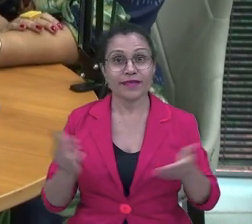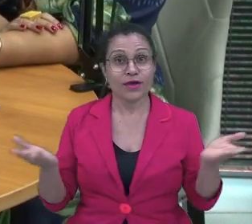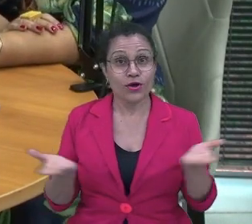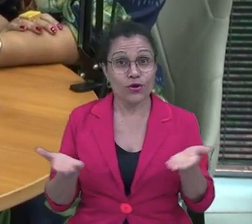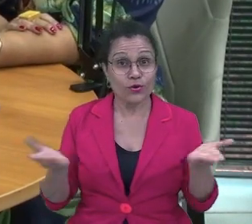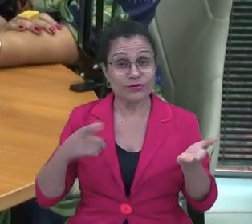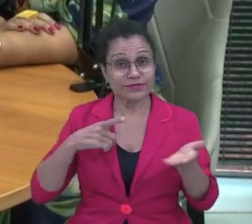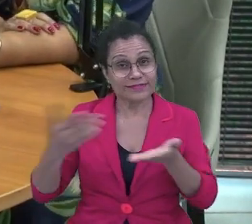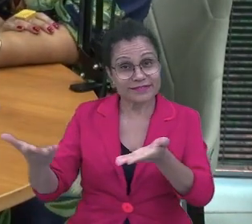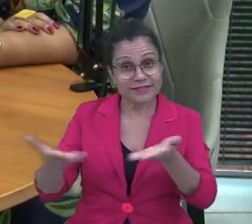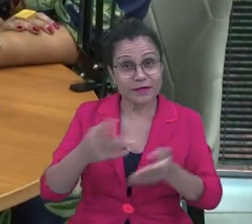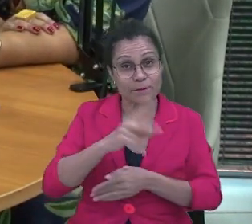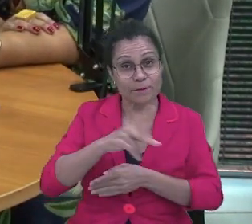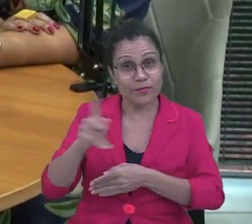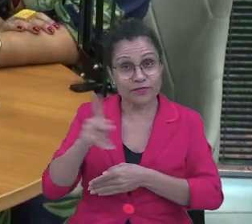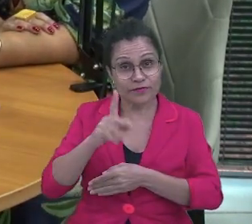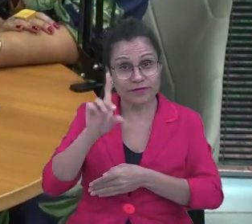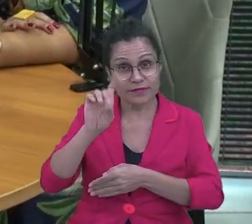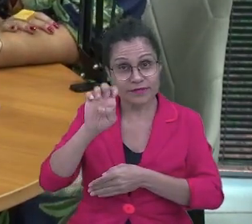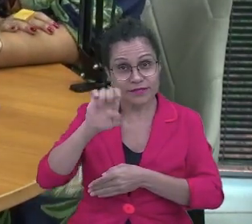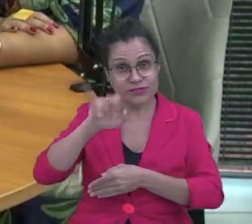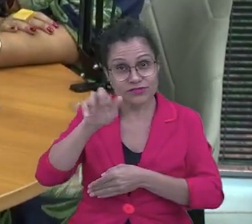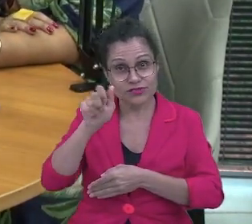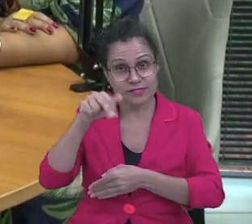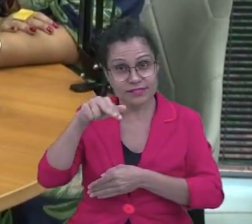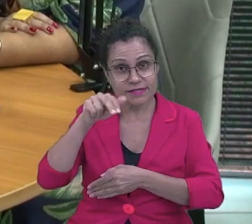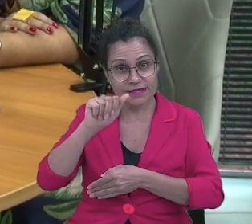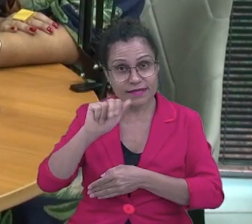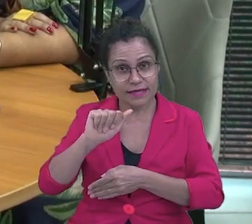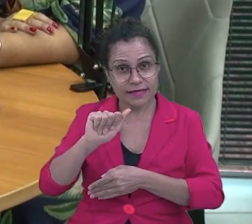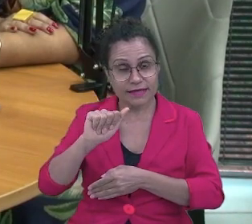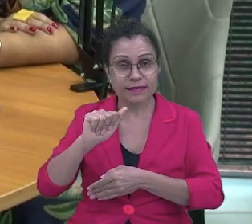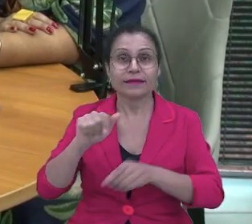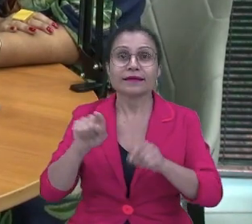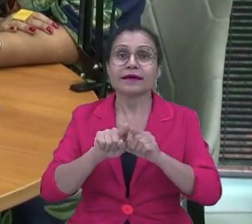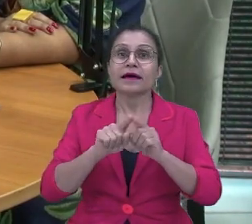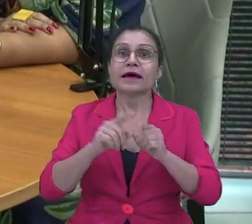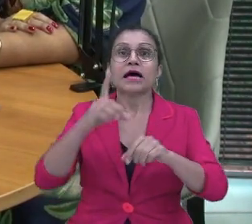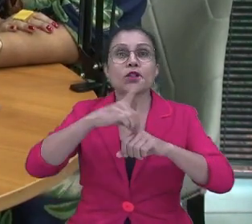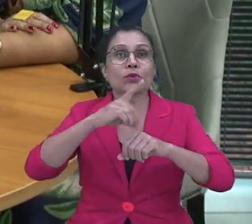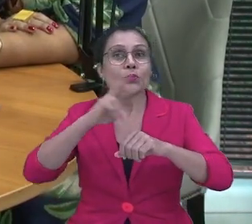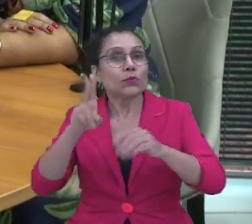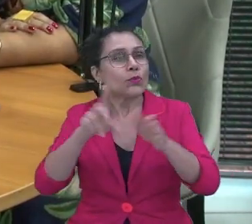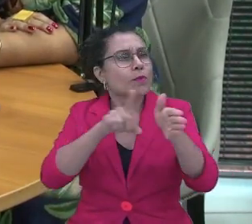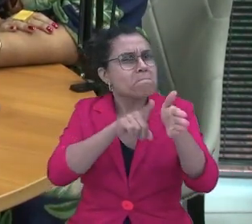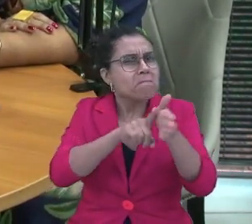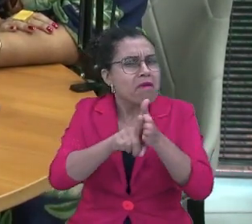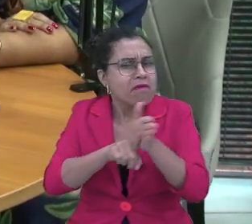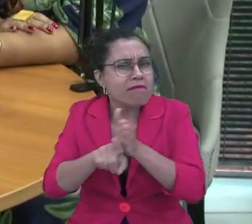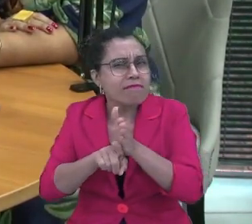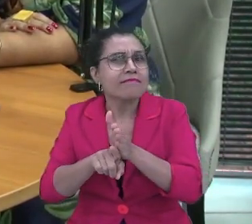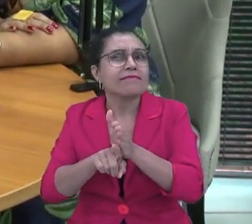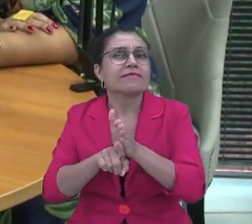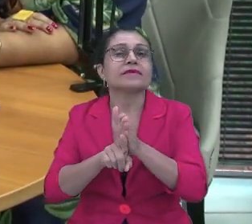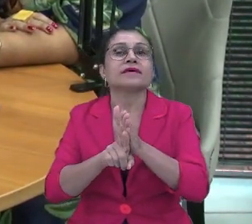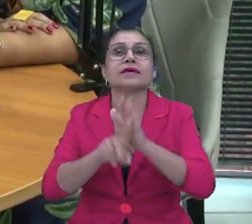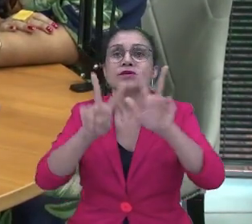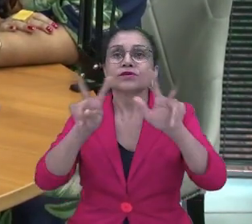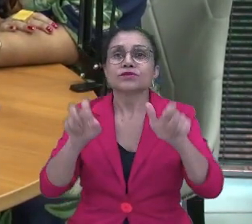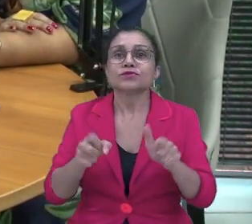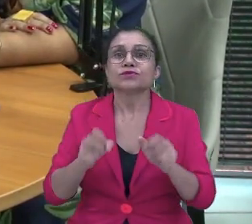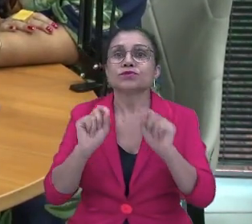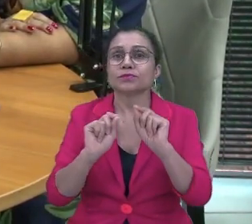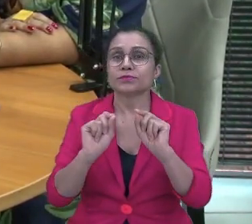Hoje nós estamos recebendo aqui a professora Dejanana Campos, doutora, pesquisadora, para falarmos sobre a mulher